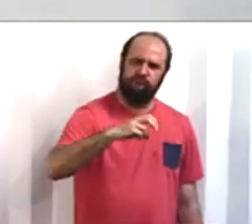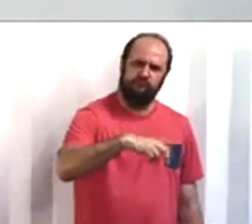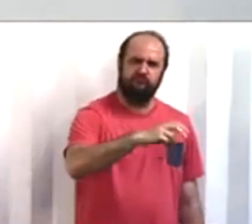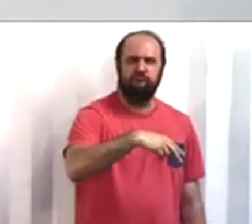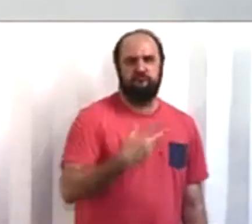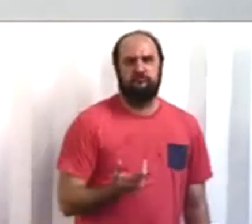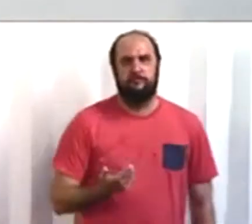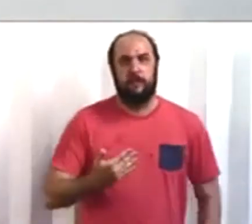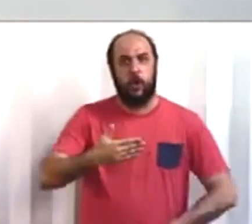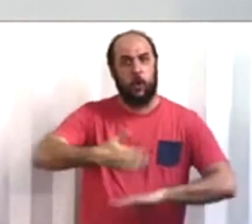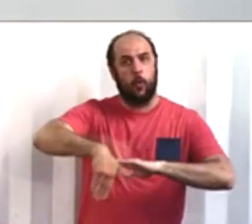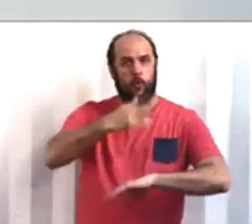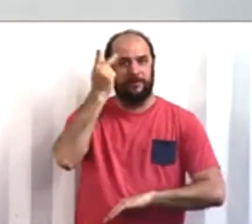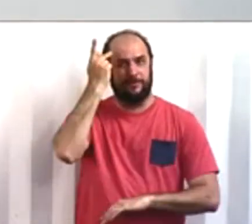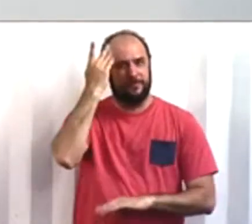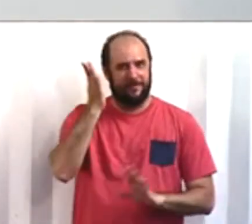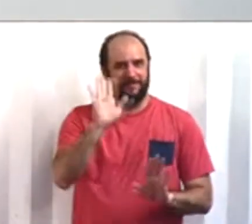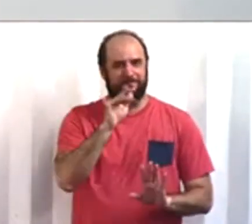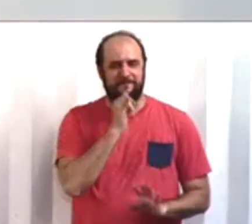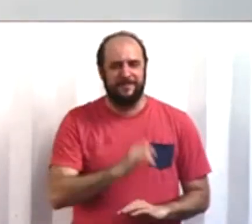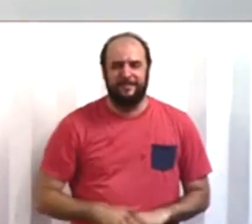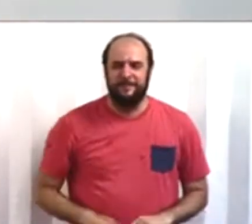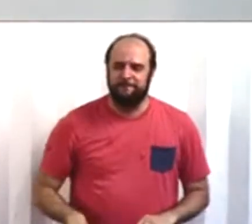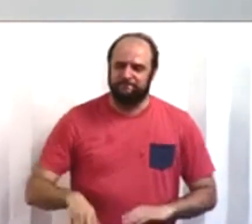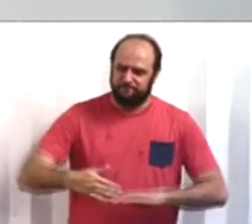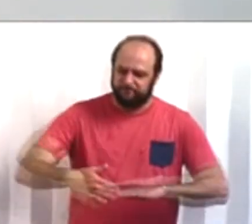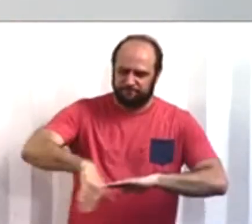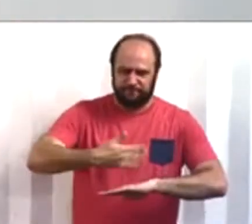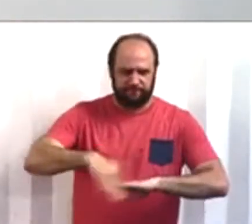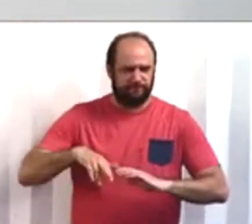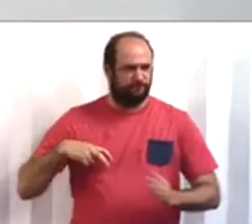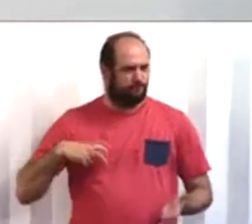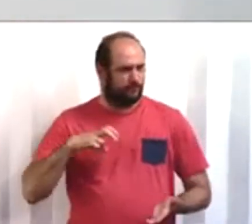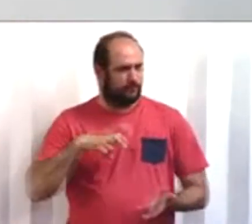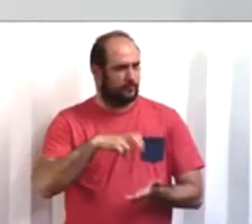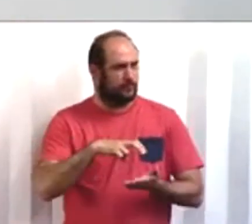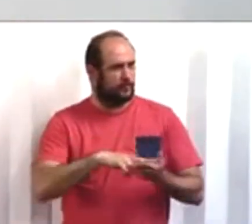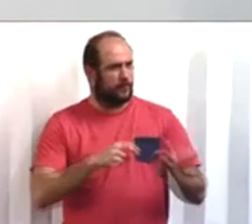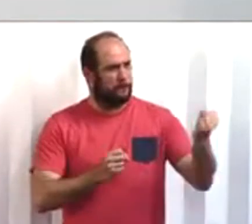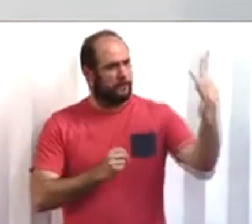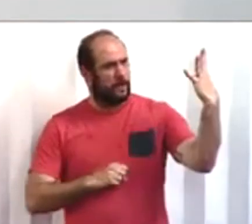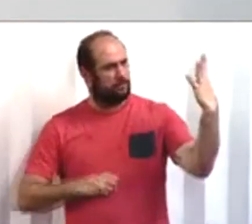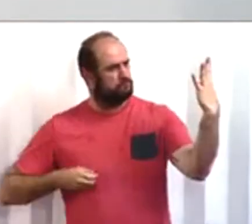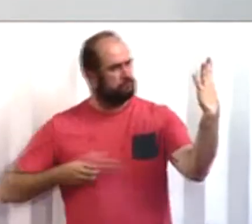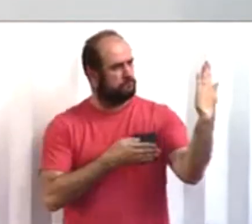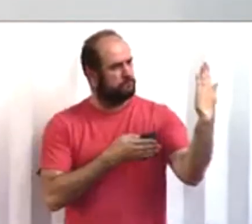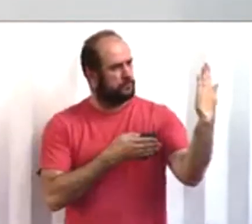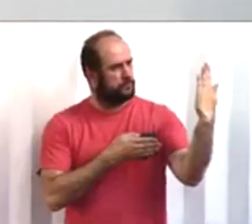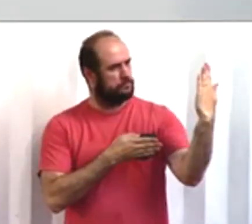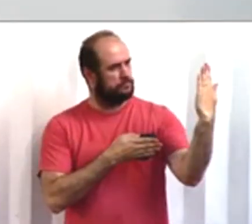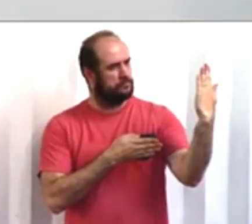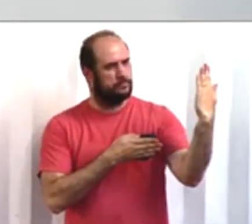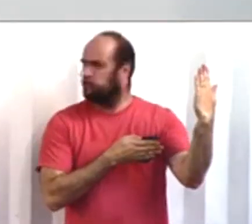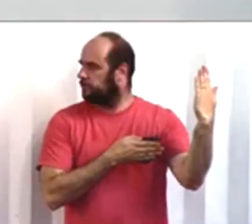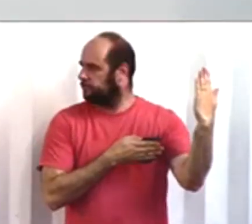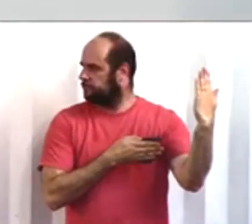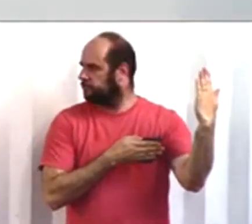das ruas de São Paulo, e de repente, em algum momento, você para em um sinal, e você olha para o lado e você diz,